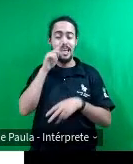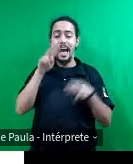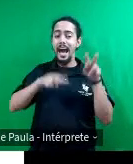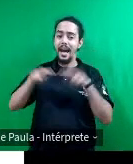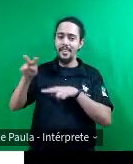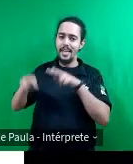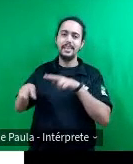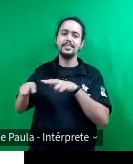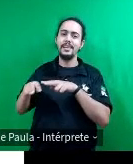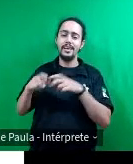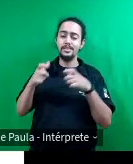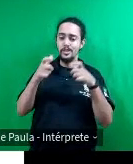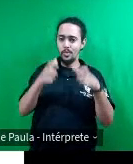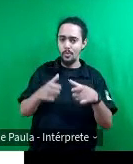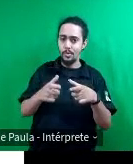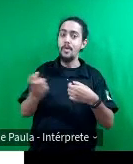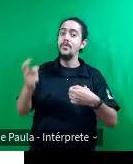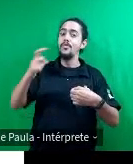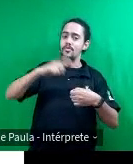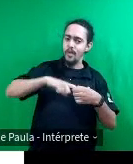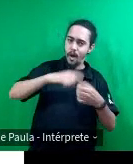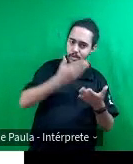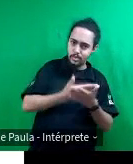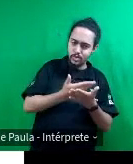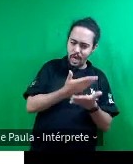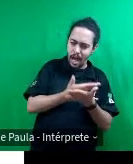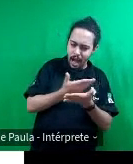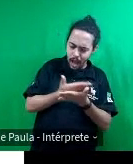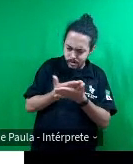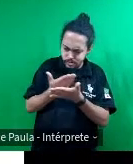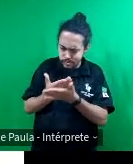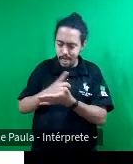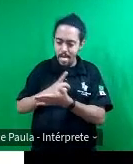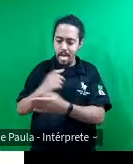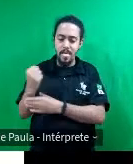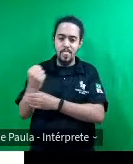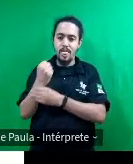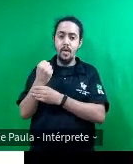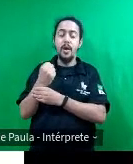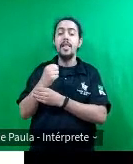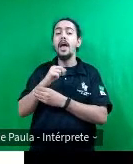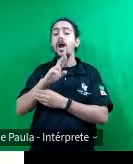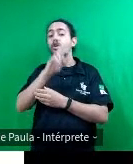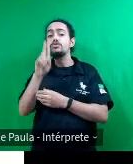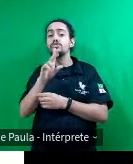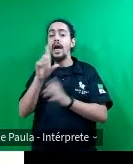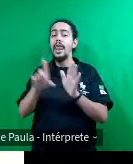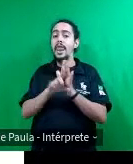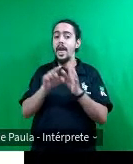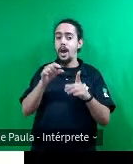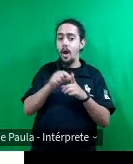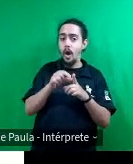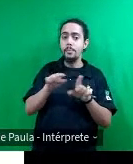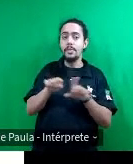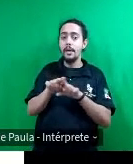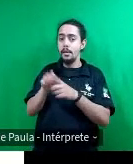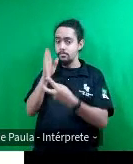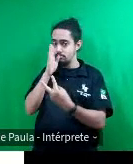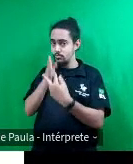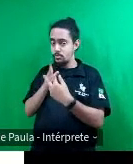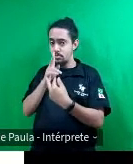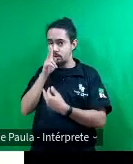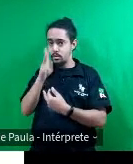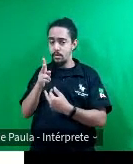estuda os exercícios passados, as aulas, para ter segurança na aplicação da lei de Ohm em circuitos conectados em série. O mesmo